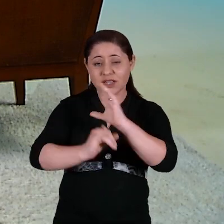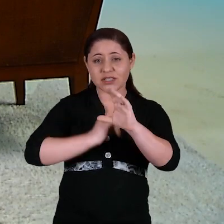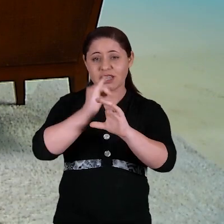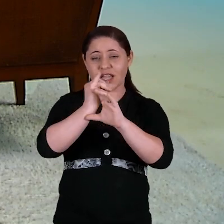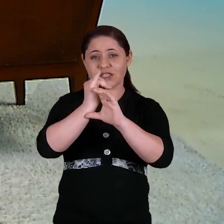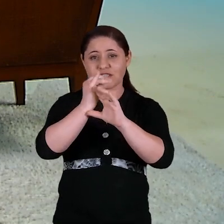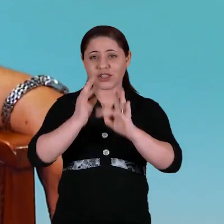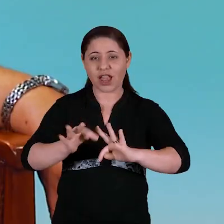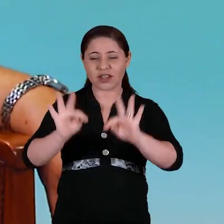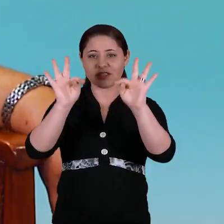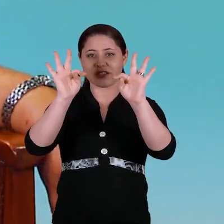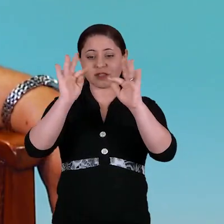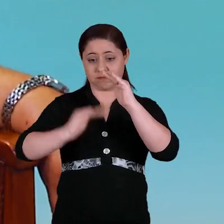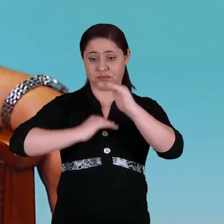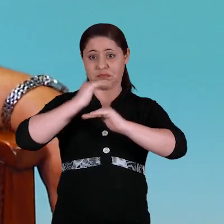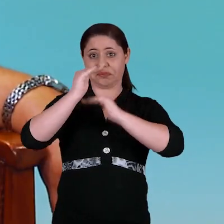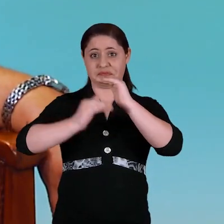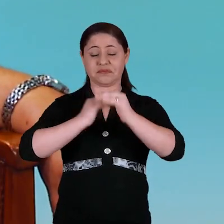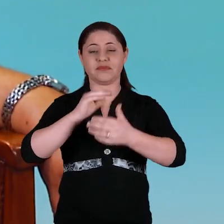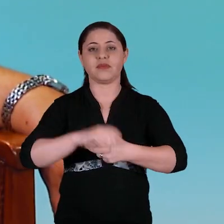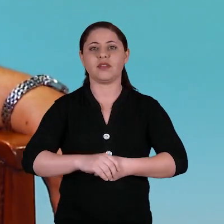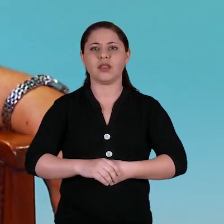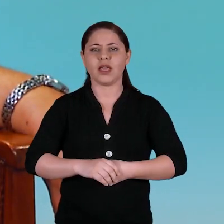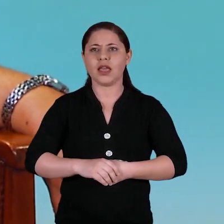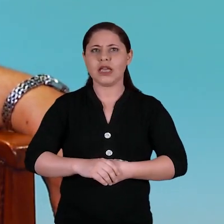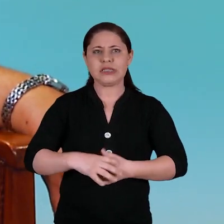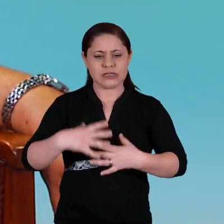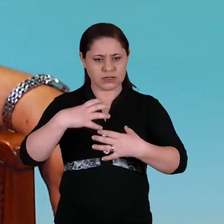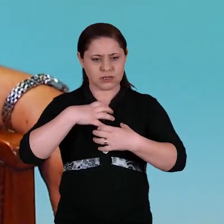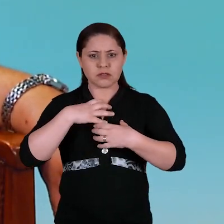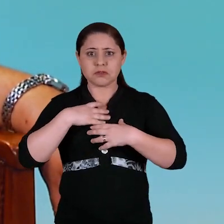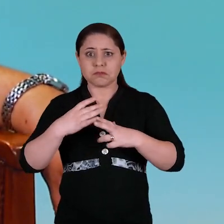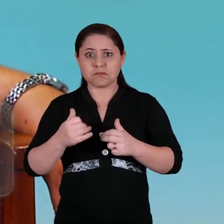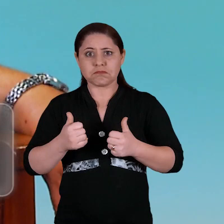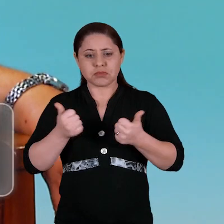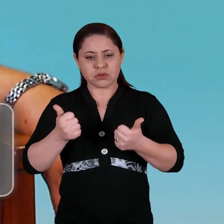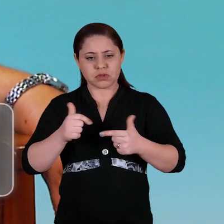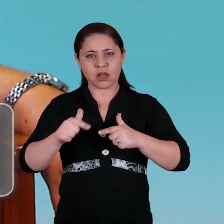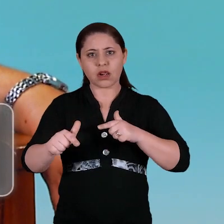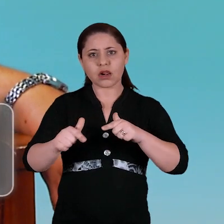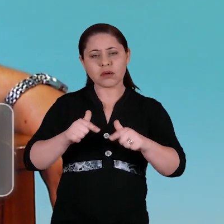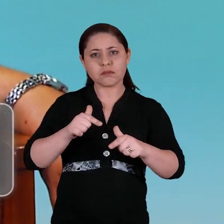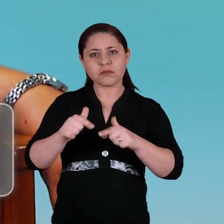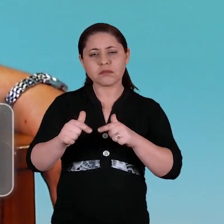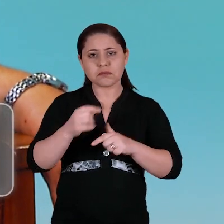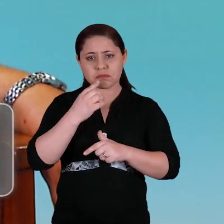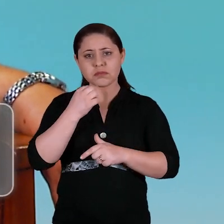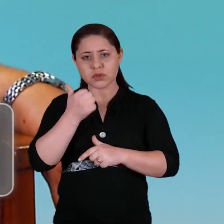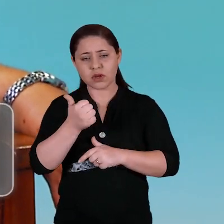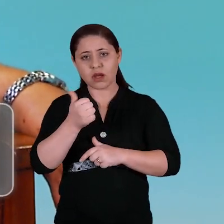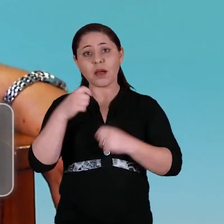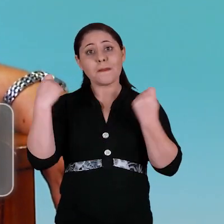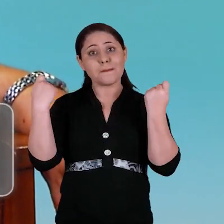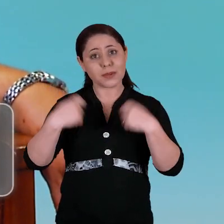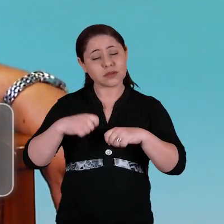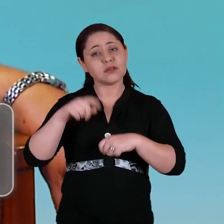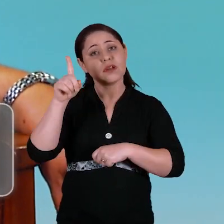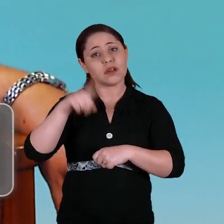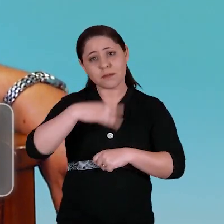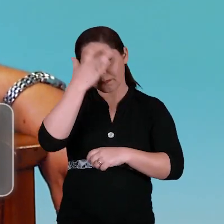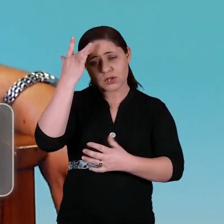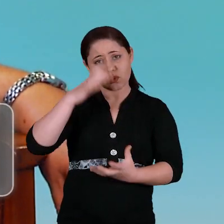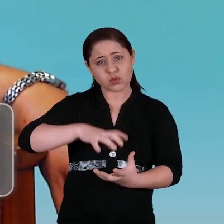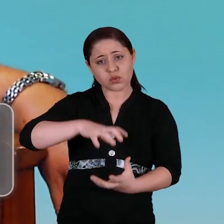avançada. Isso mesmo. E se sentem úteis, né? Se sintam úteis. Né? Os idosos, é disso que eles precisam, né?